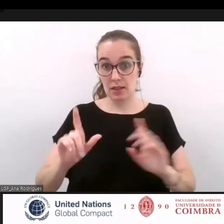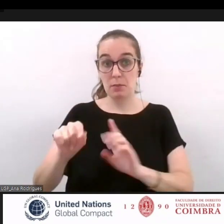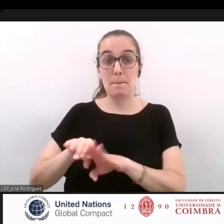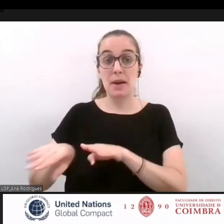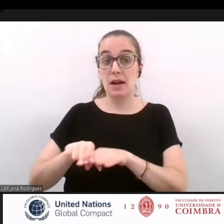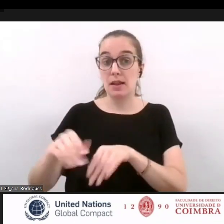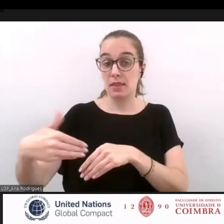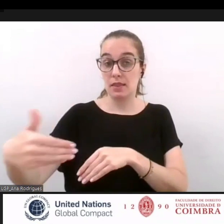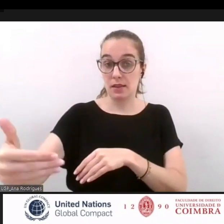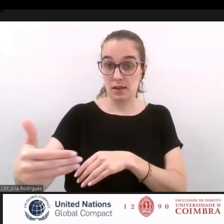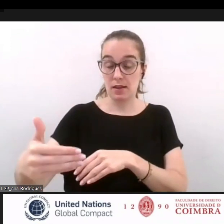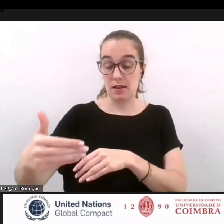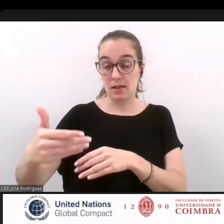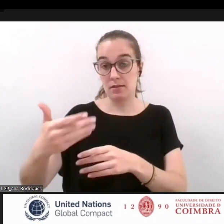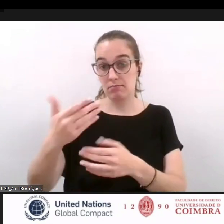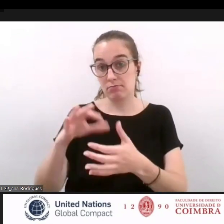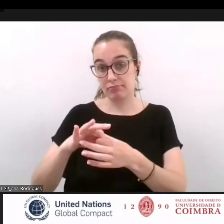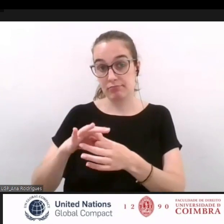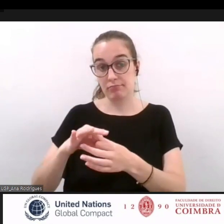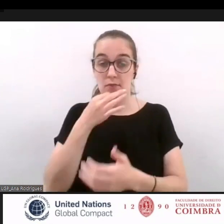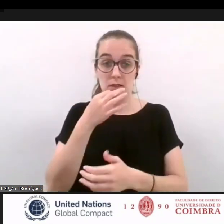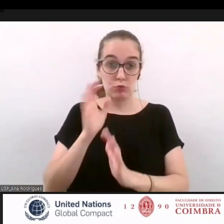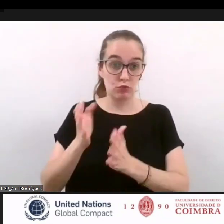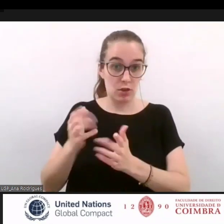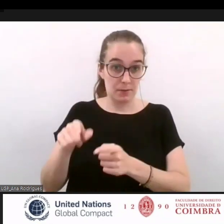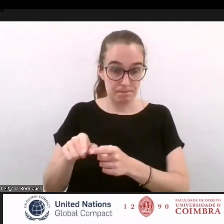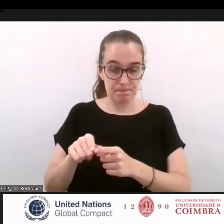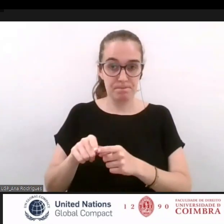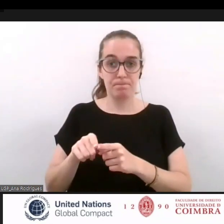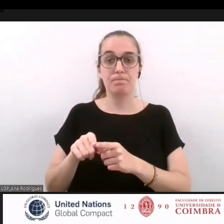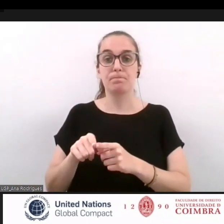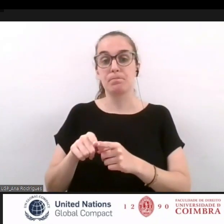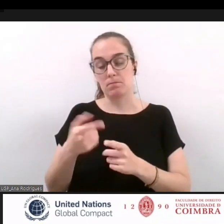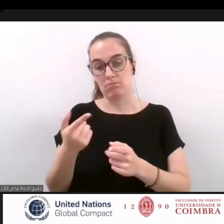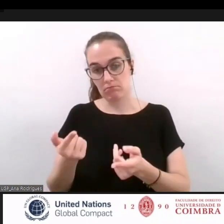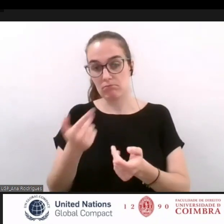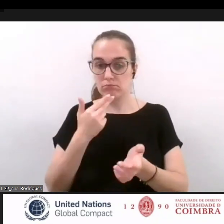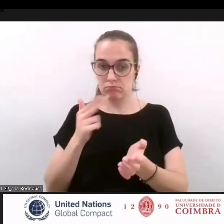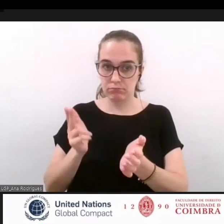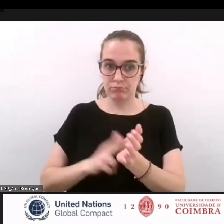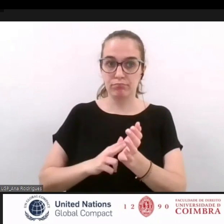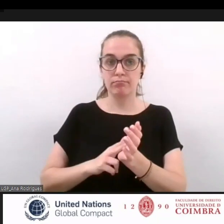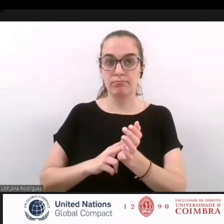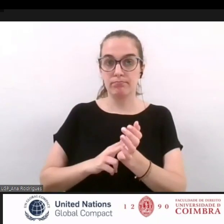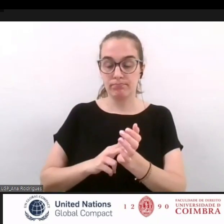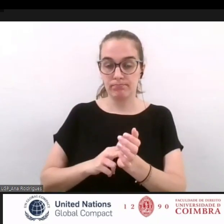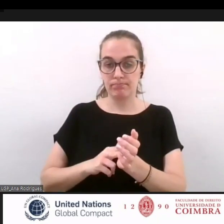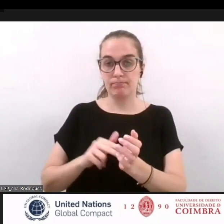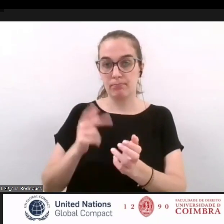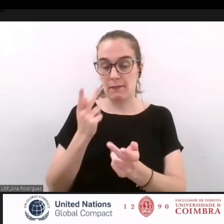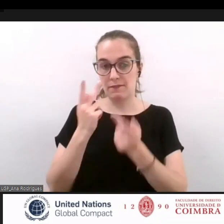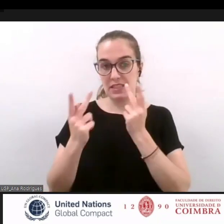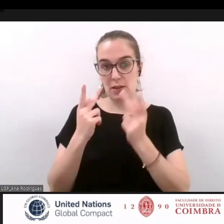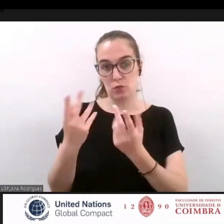também na outra dimensão, que já foi aqui bastante abordada, e assegurar que temos aí uma visão